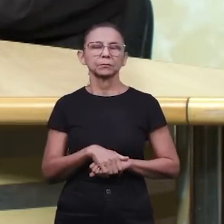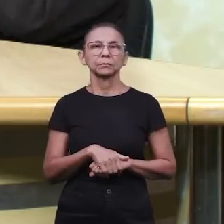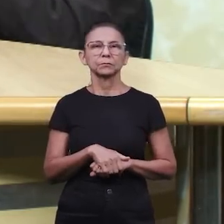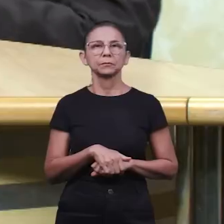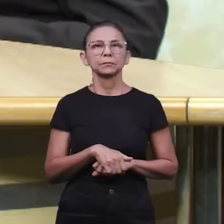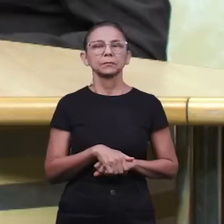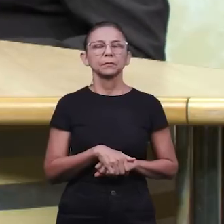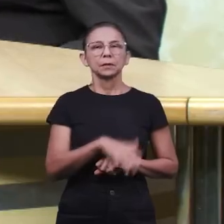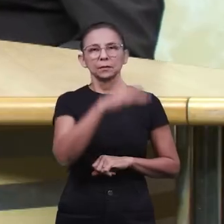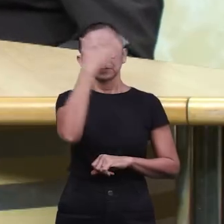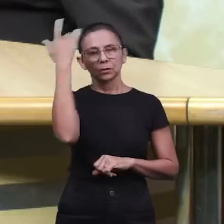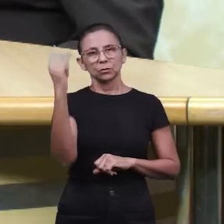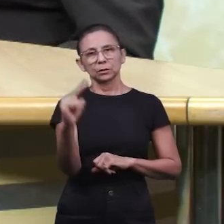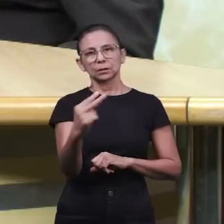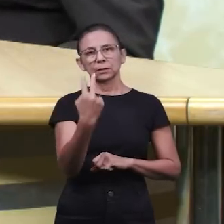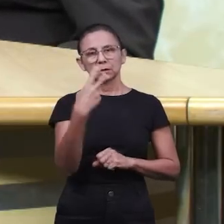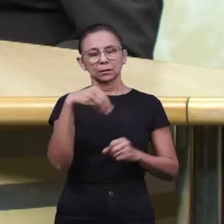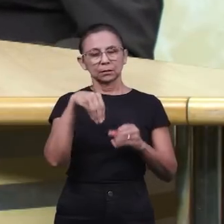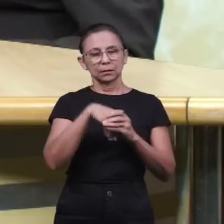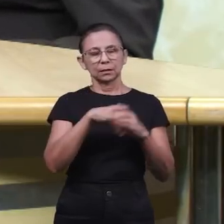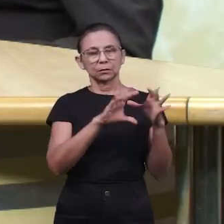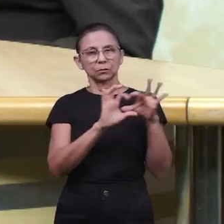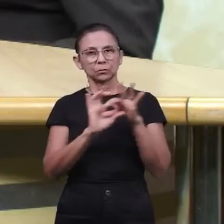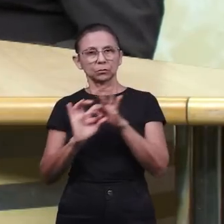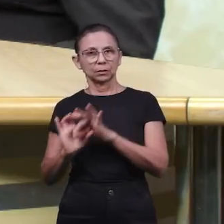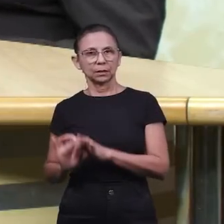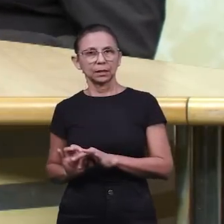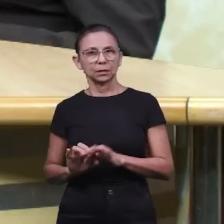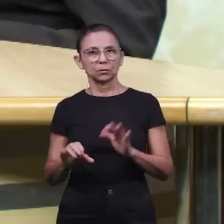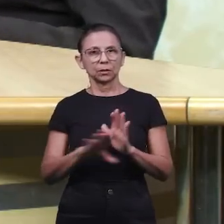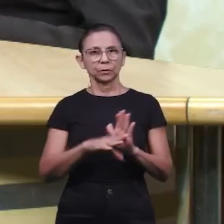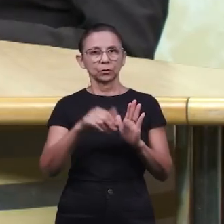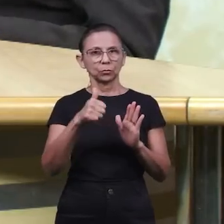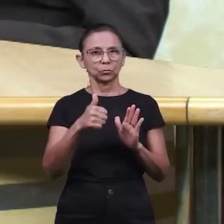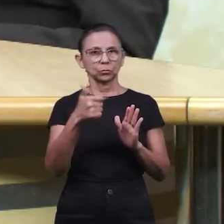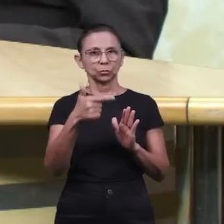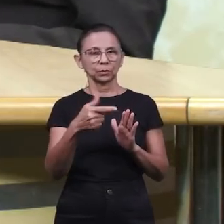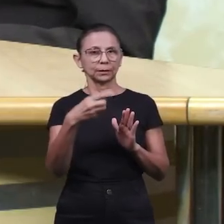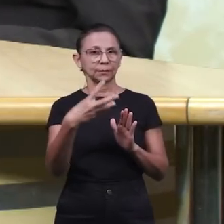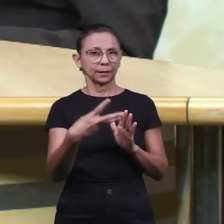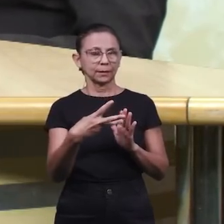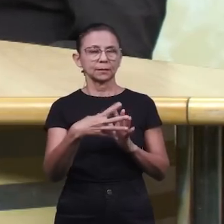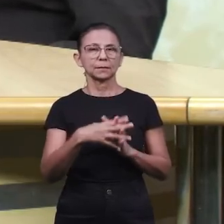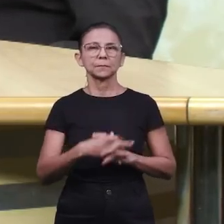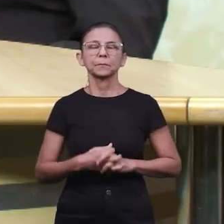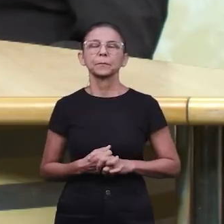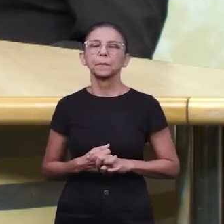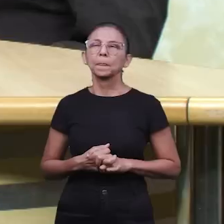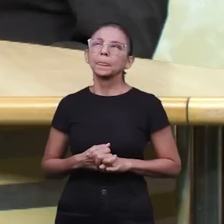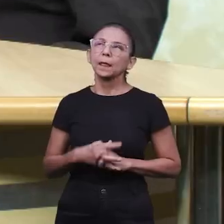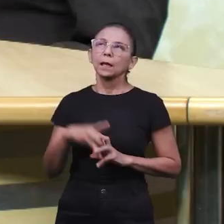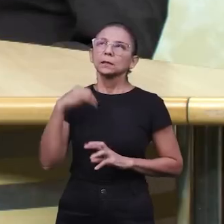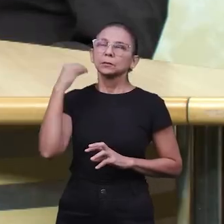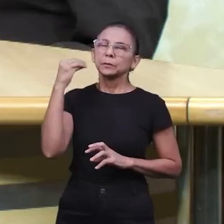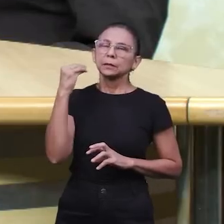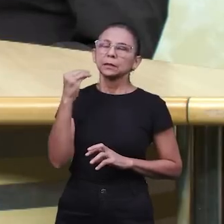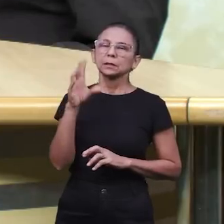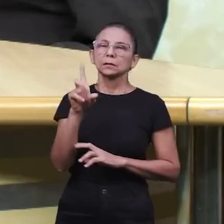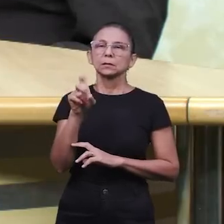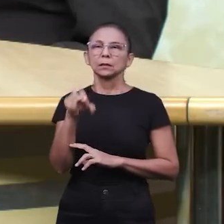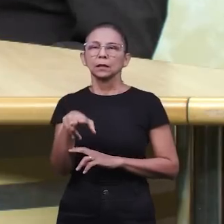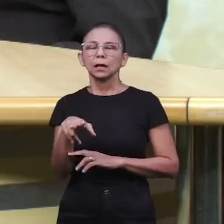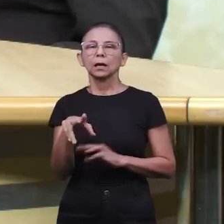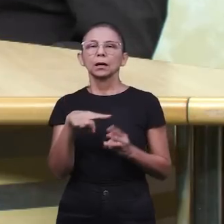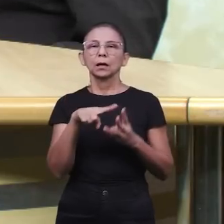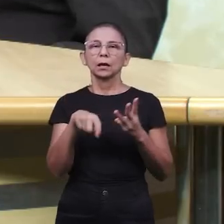nos assistindo, dentro desse contexto dos 3 primeiros capítulos de Daniel, dentro dessas experiências vividas, seja por Daniel, seja